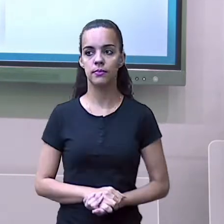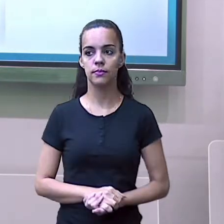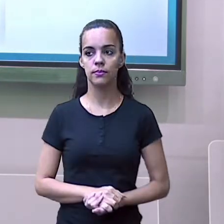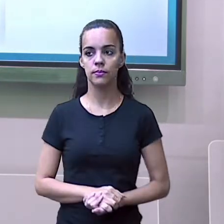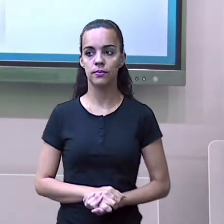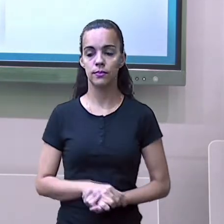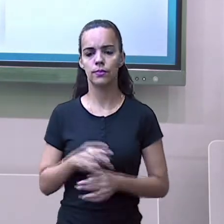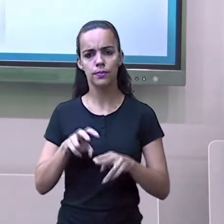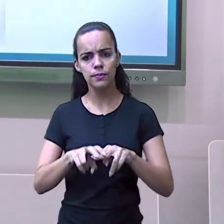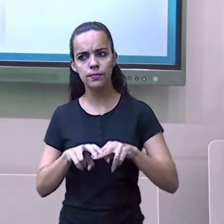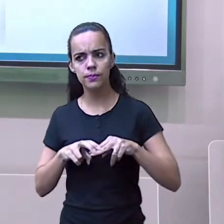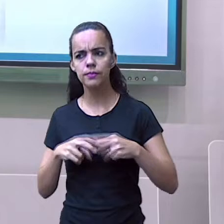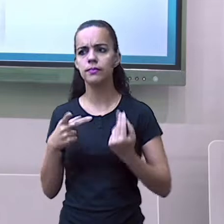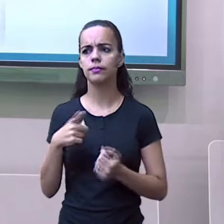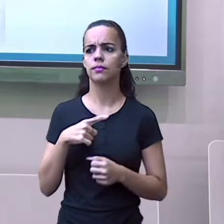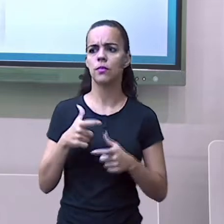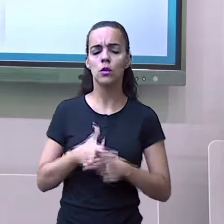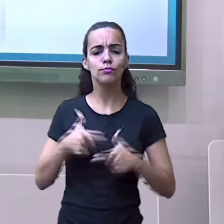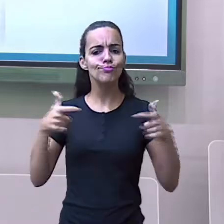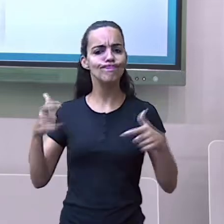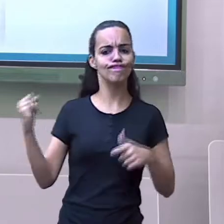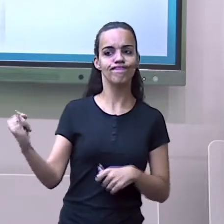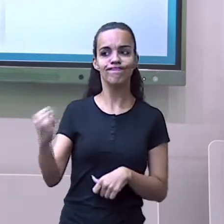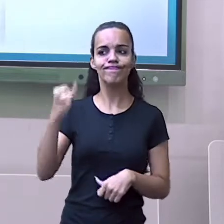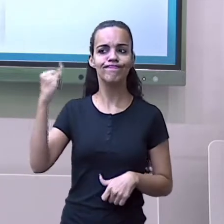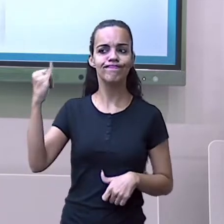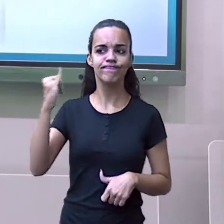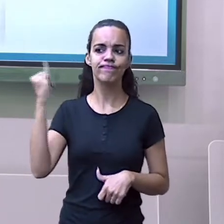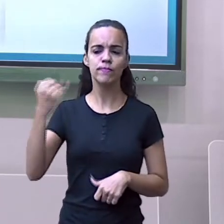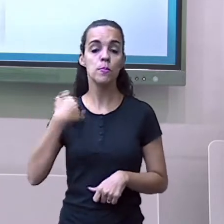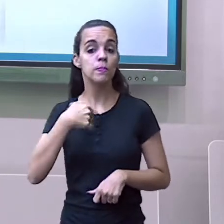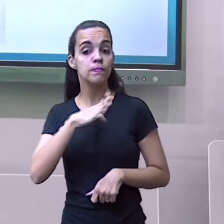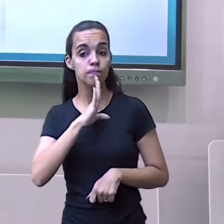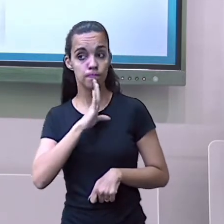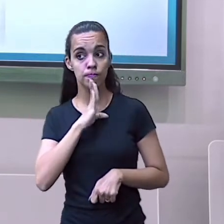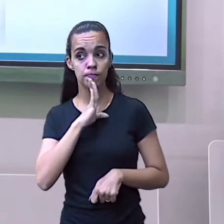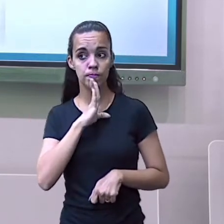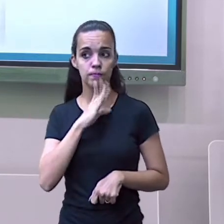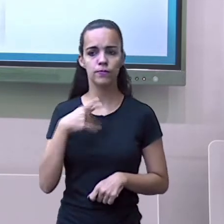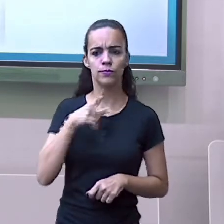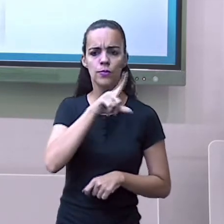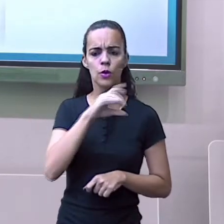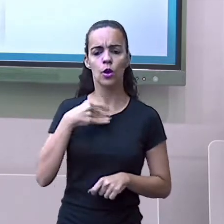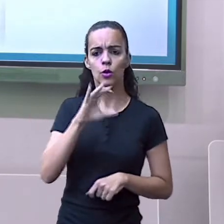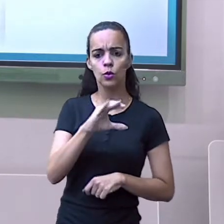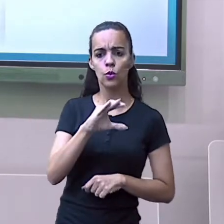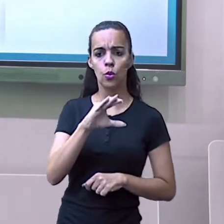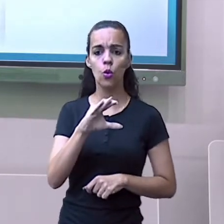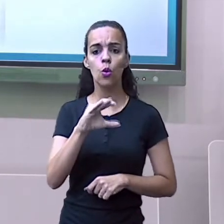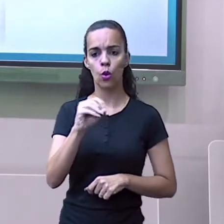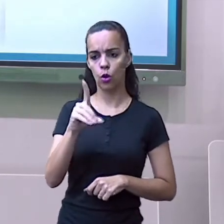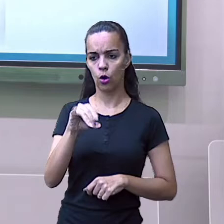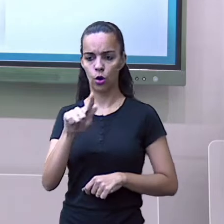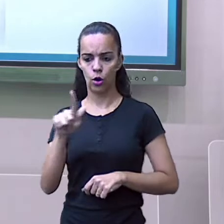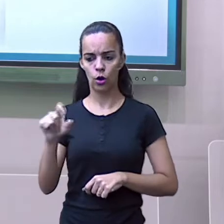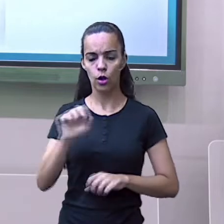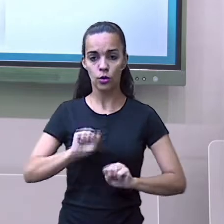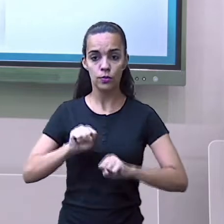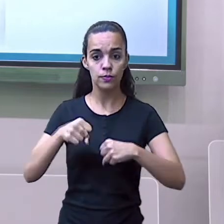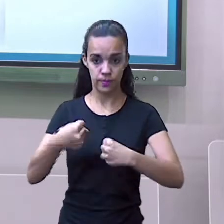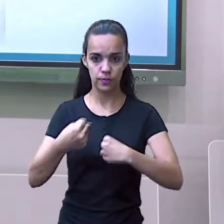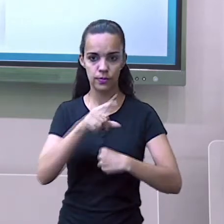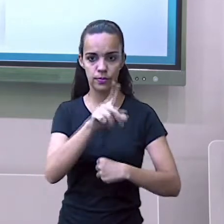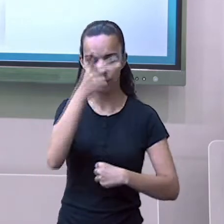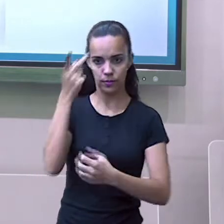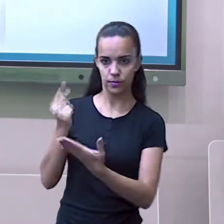erro. Por isso, é de grande importância o conhecimento do Código de Defesa do Consumidor. O